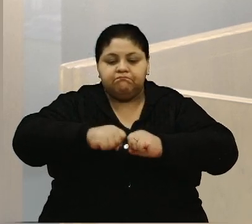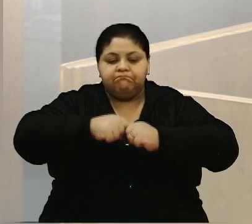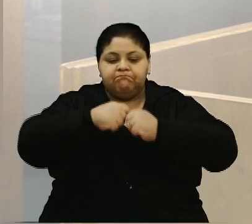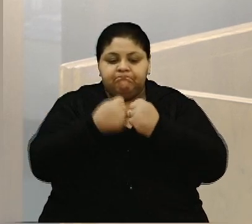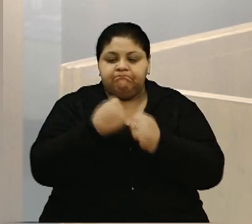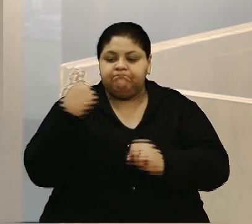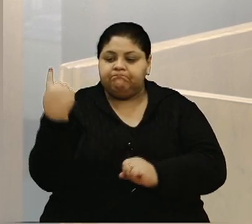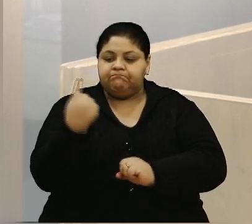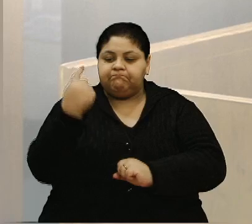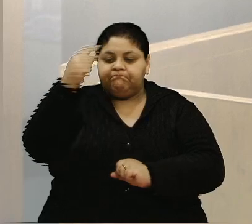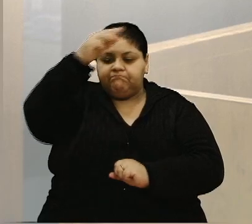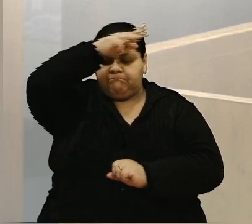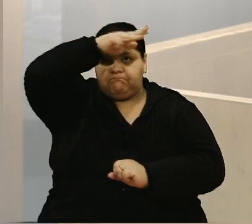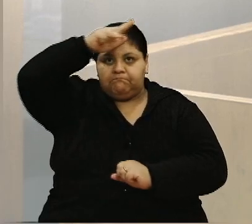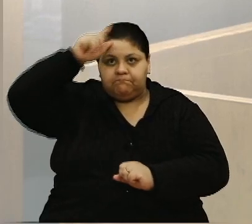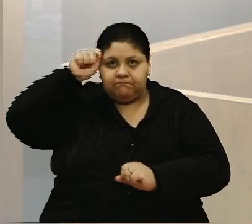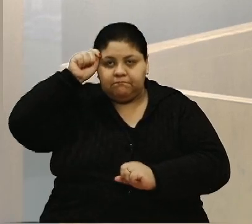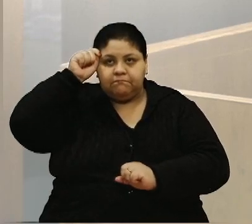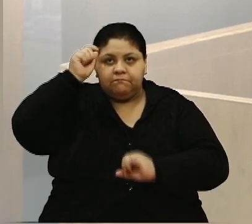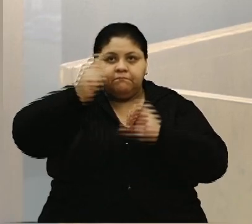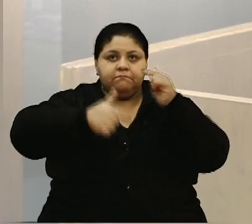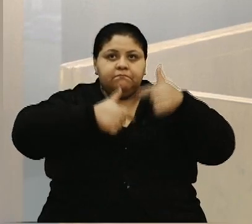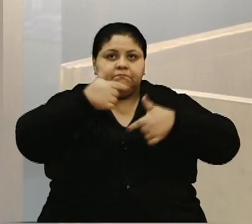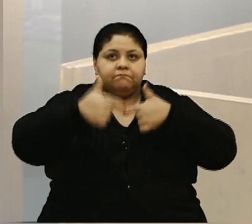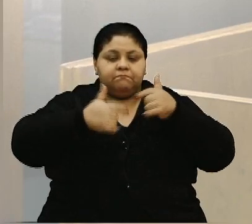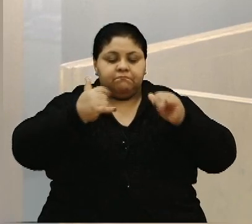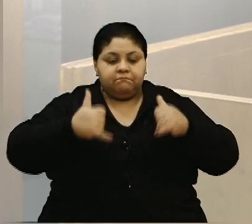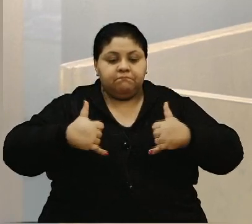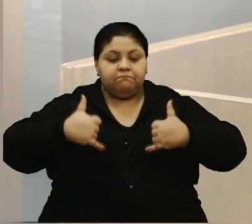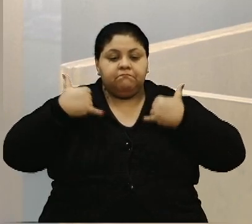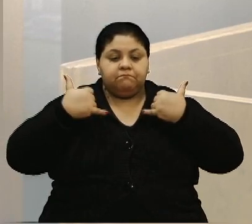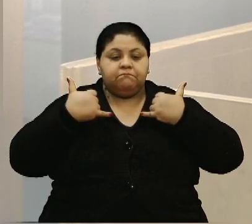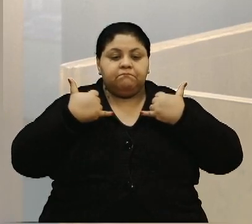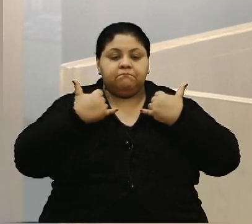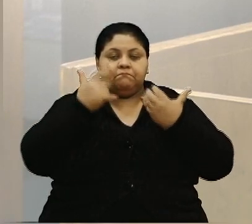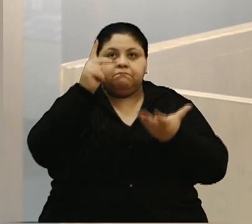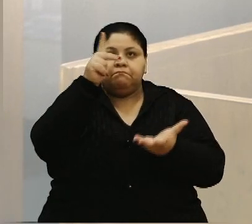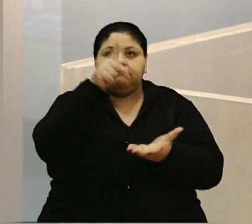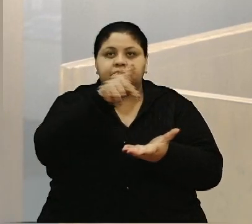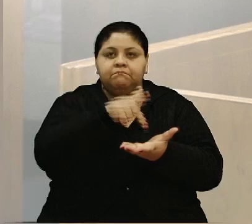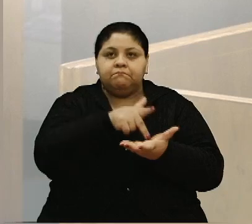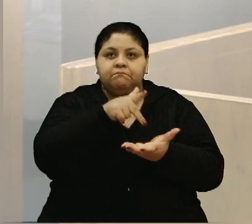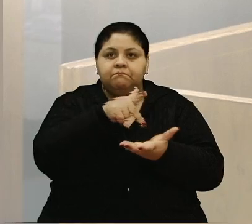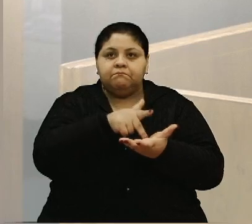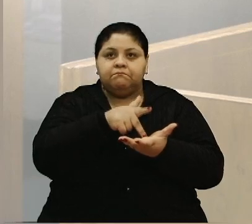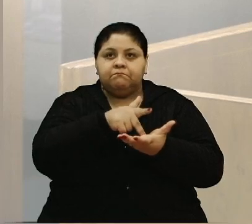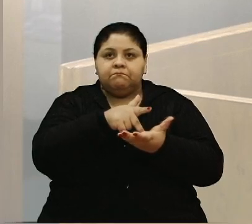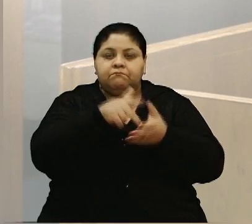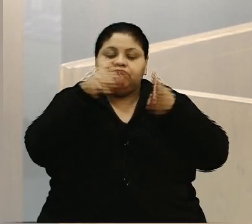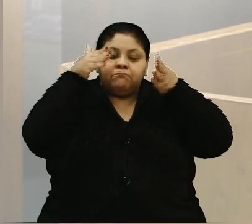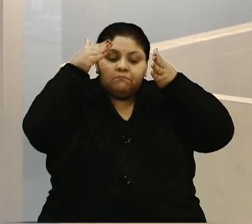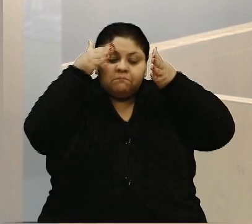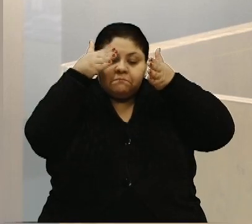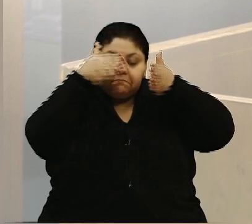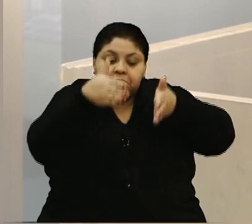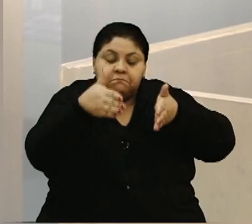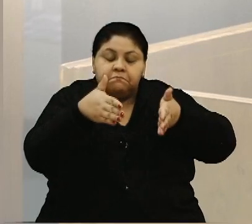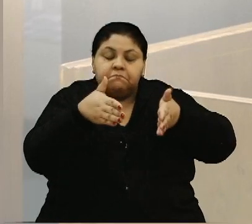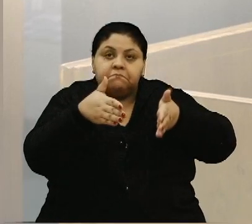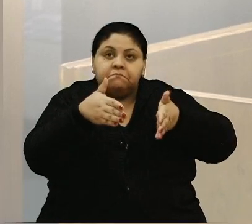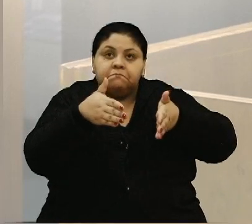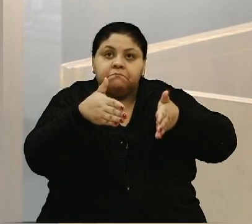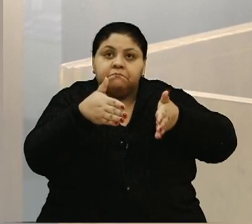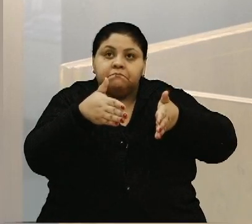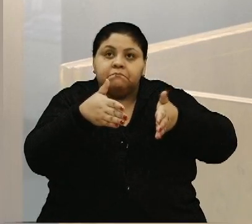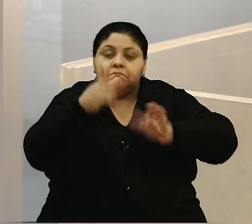autonomia municipal e exercer com honra, lealdade e dedicação